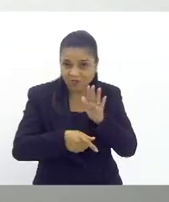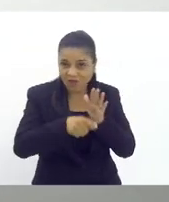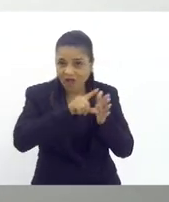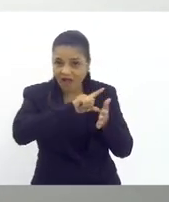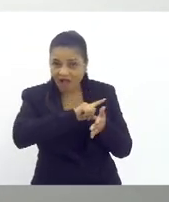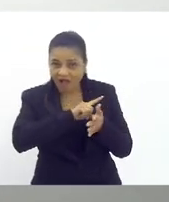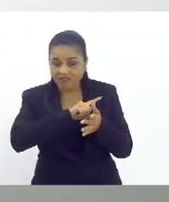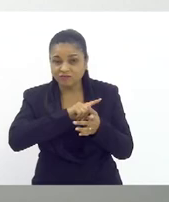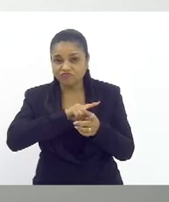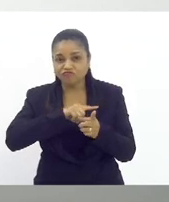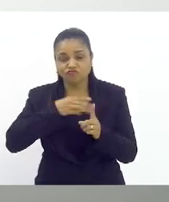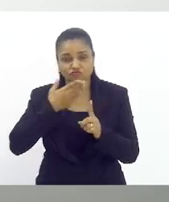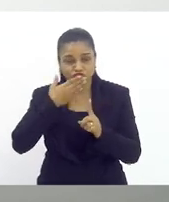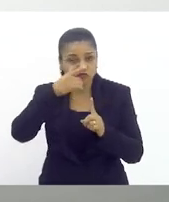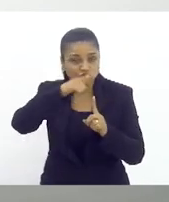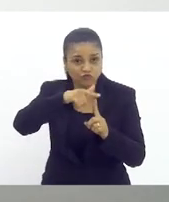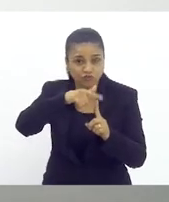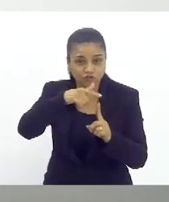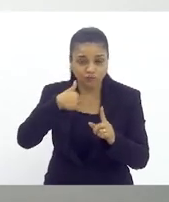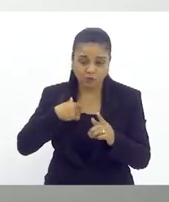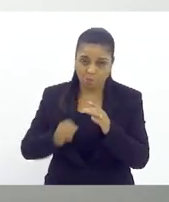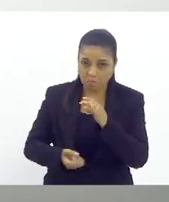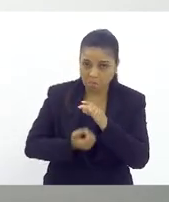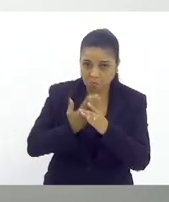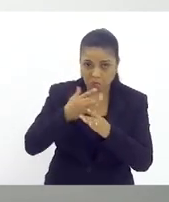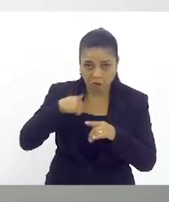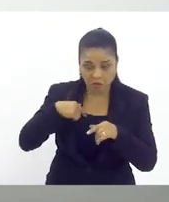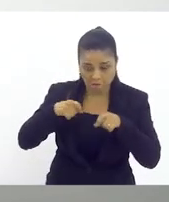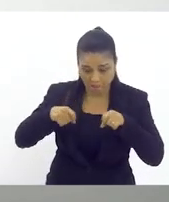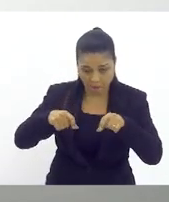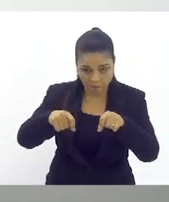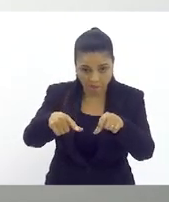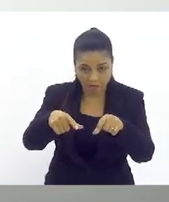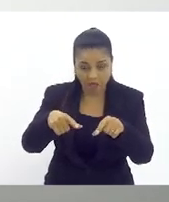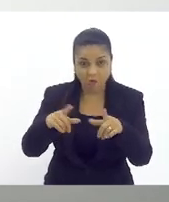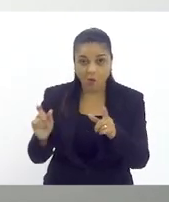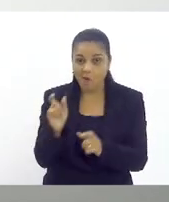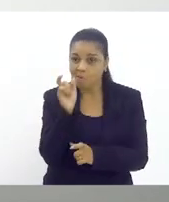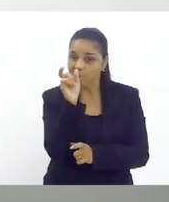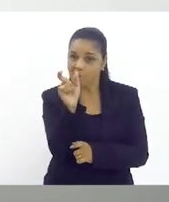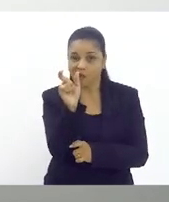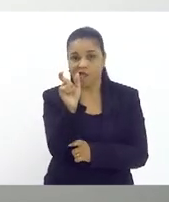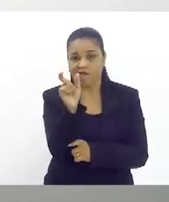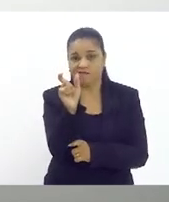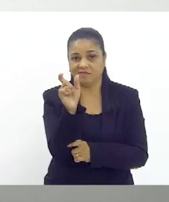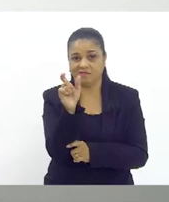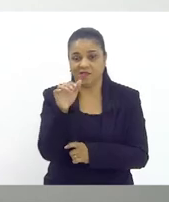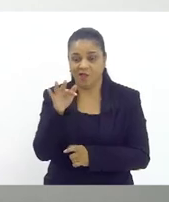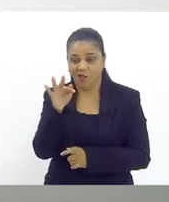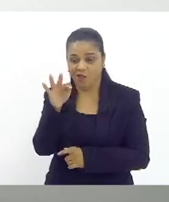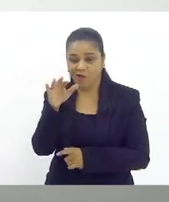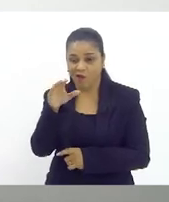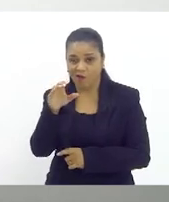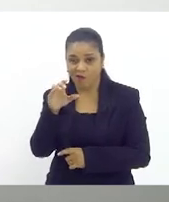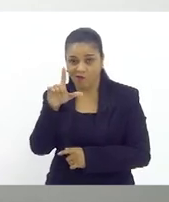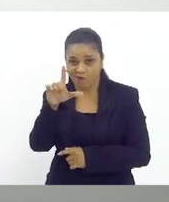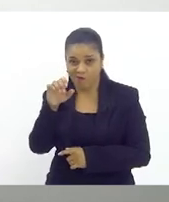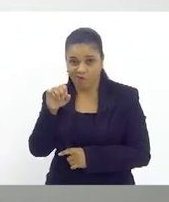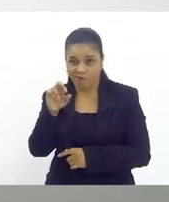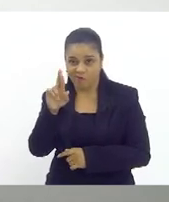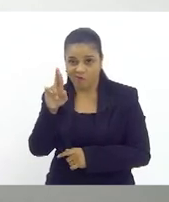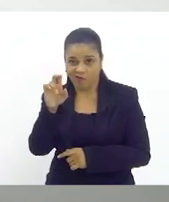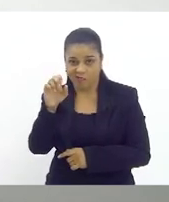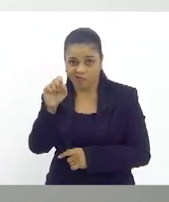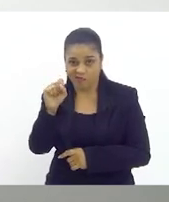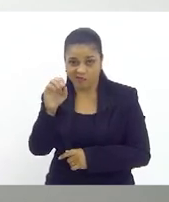quais espécies que a gente produzia agora foi transformado em uma palavra só Florestal então se eu tenho um